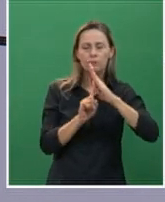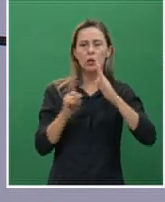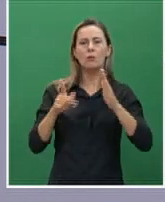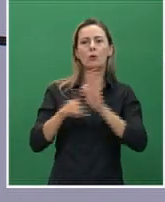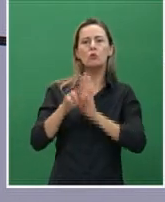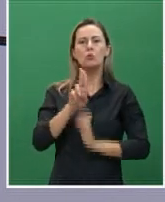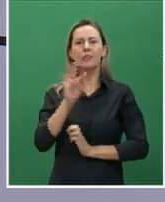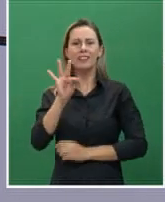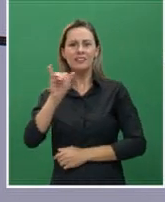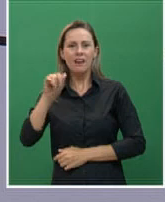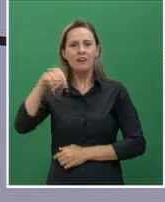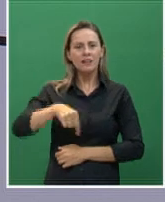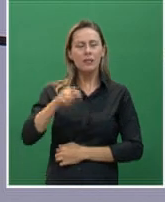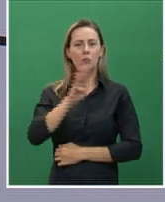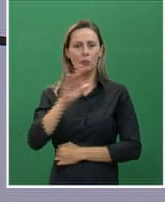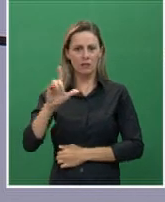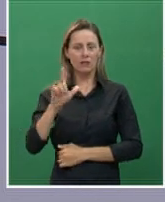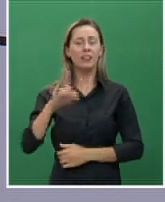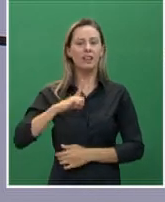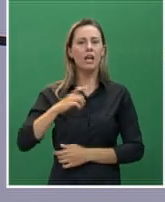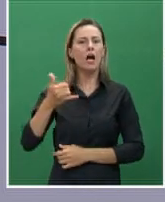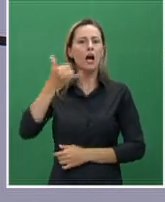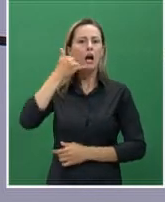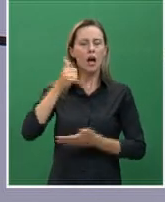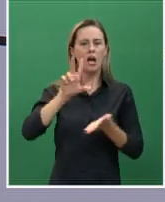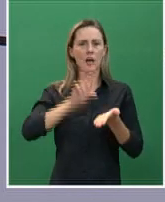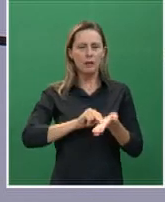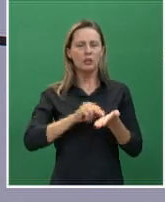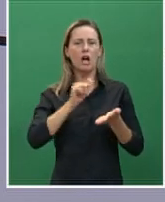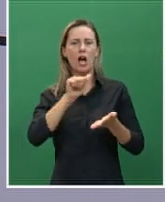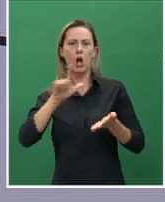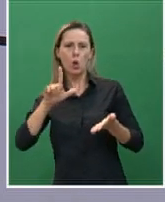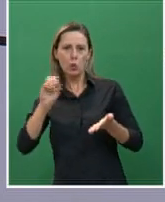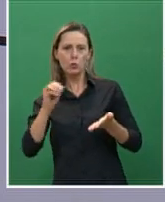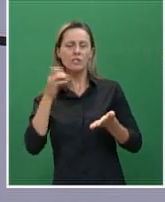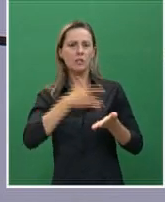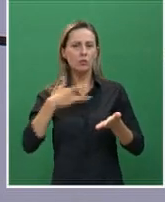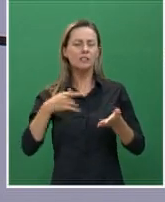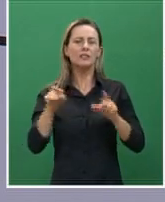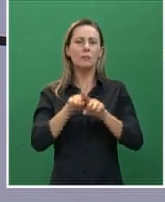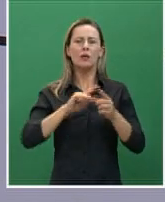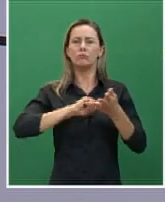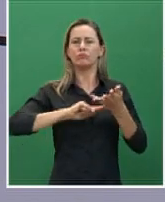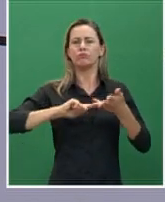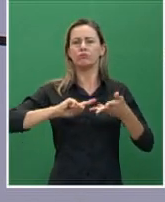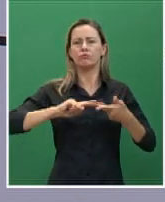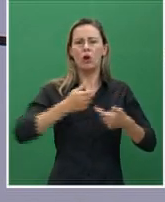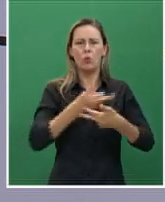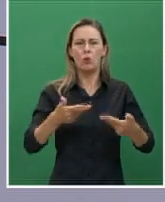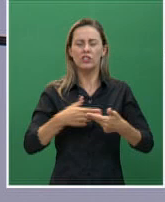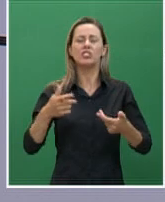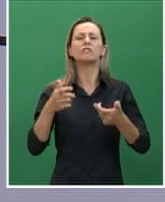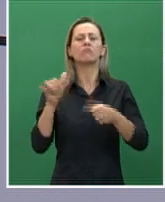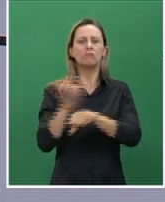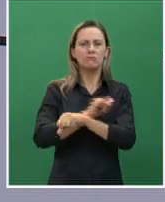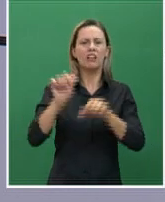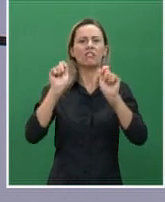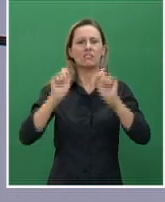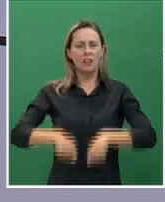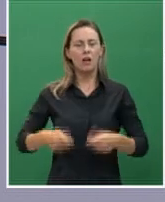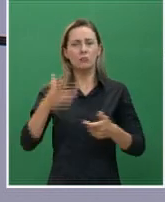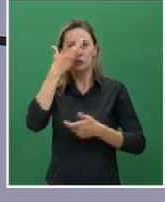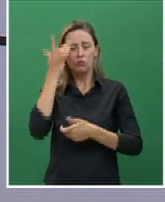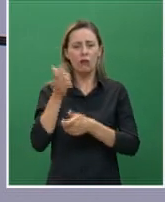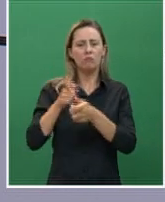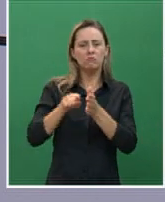saque na cidade de Blumenau nós temos o Alô Saúde WhatsApp chat teleconsulta e pronto mobile no qual as pessoas inclusive são monitoradas